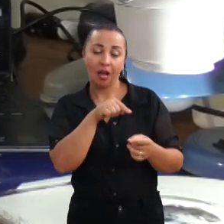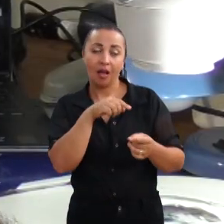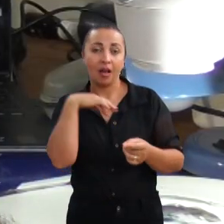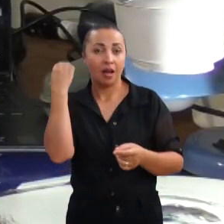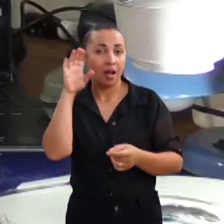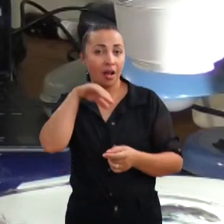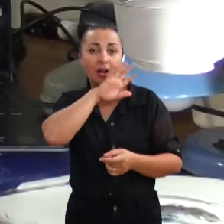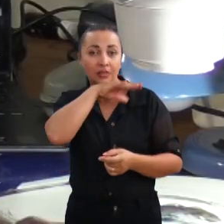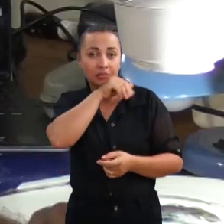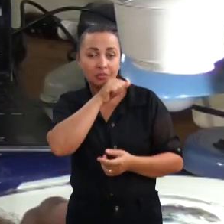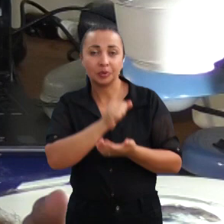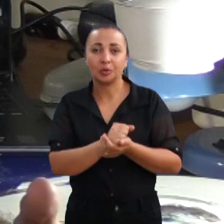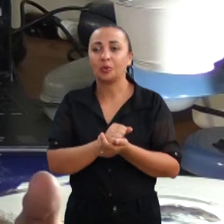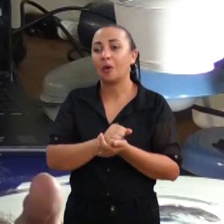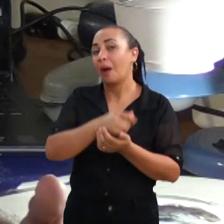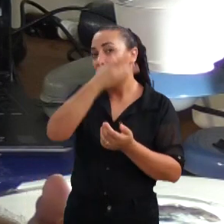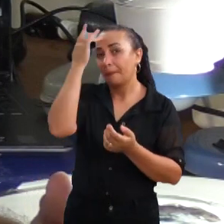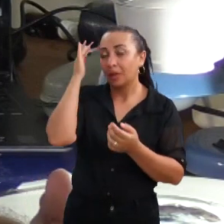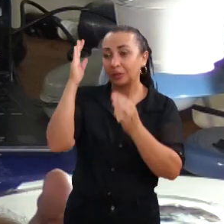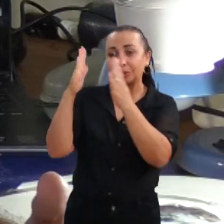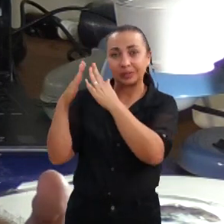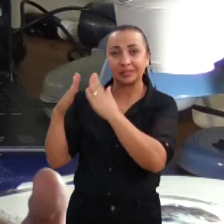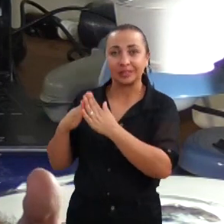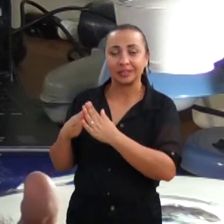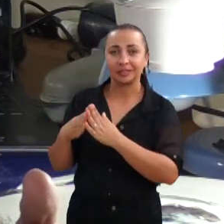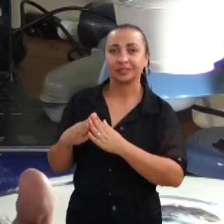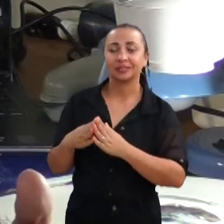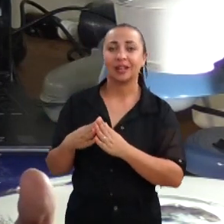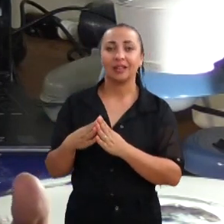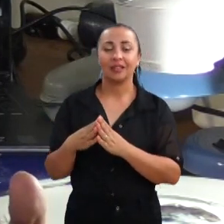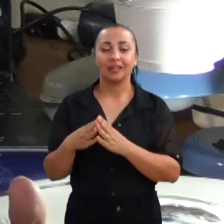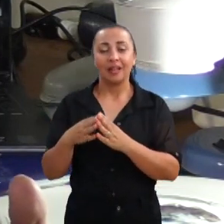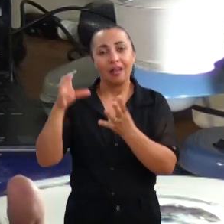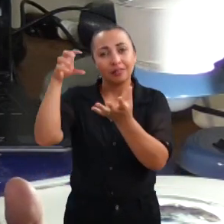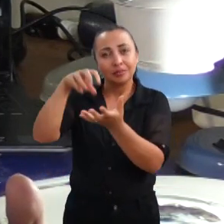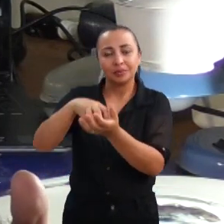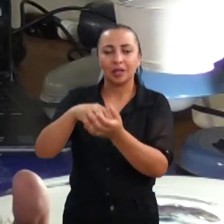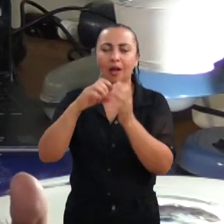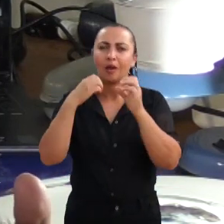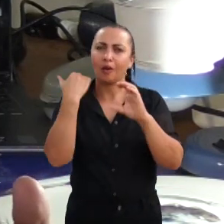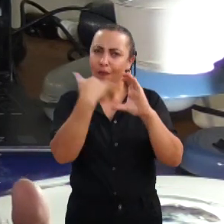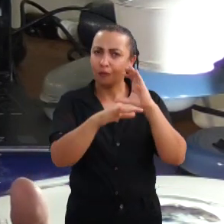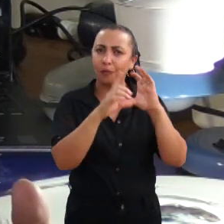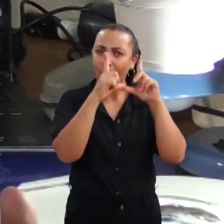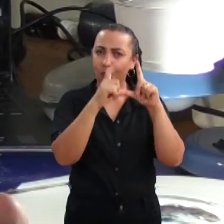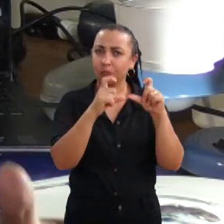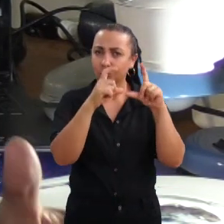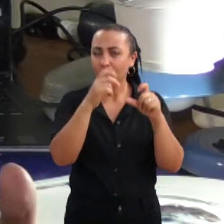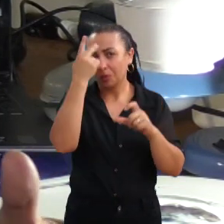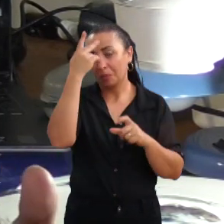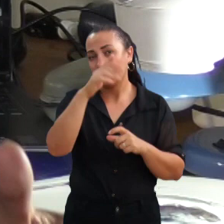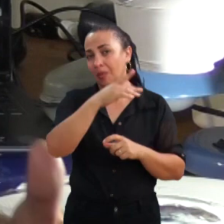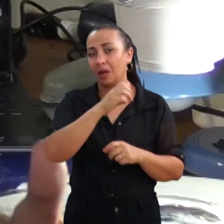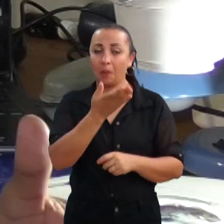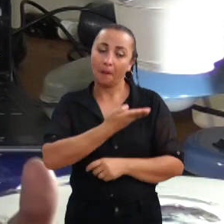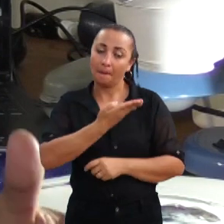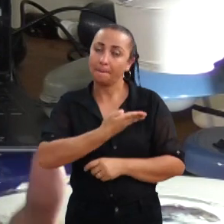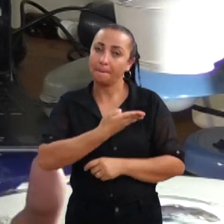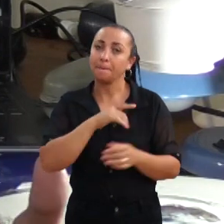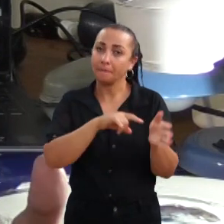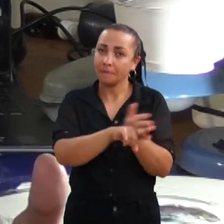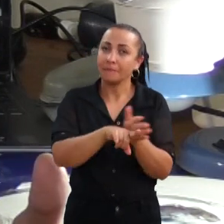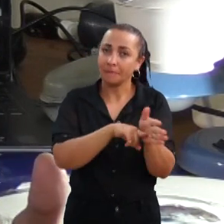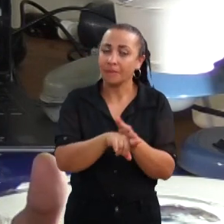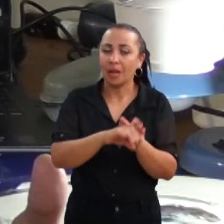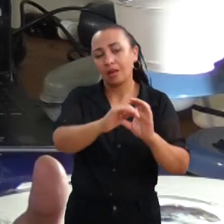descoberta por um morador, né, que mora num assentamento, e aí ele enviou a foto para um pesquisador